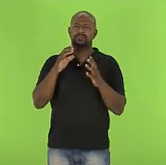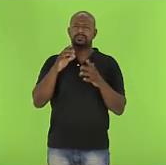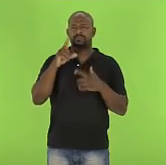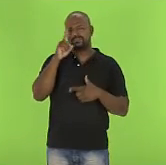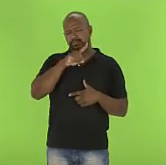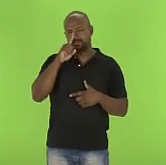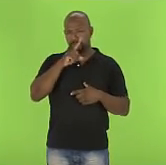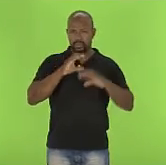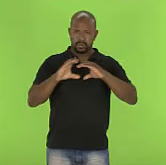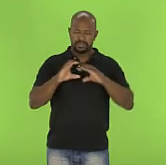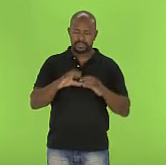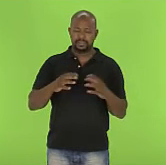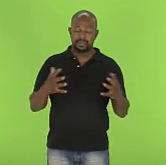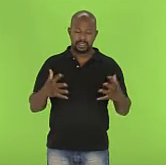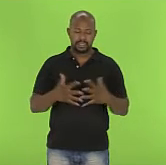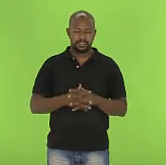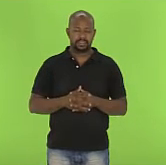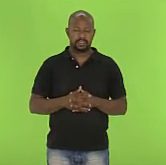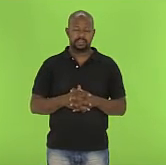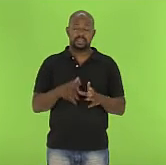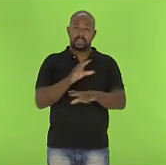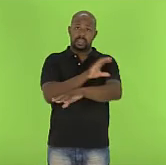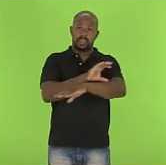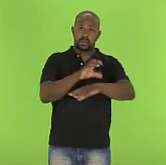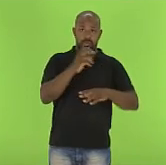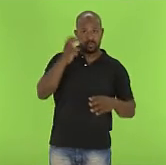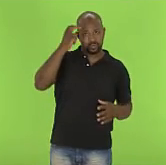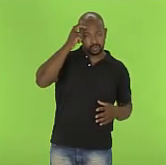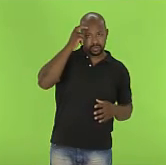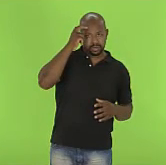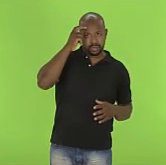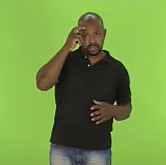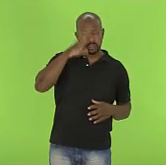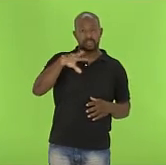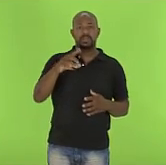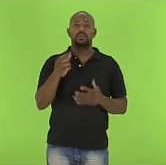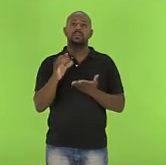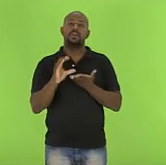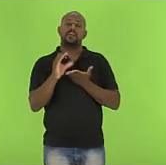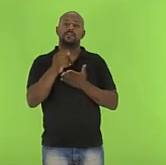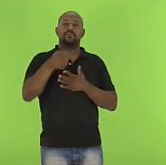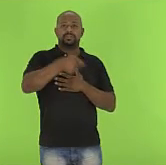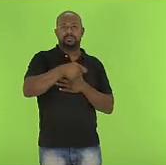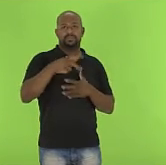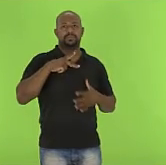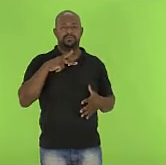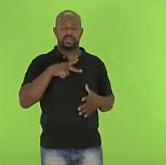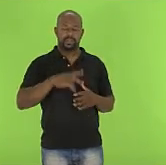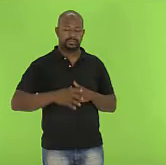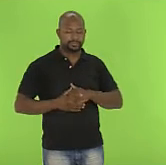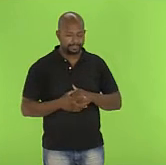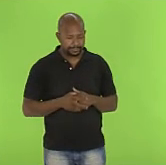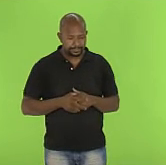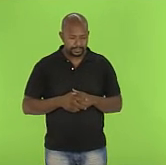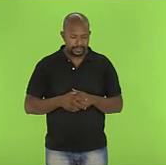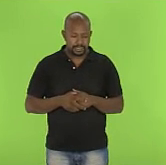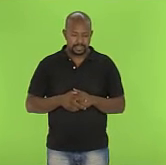de comunicação entre a cultura e o investimento privado.